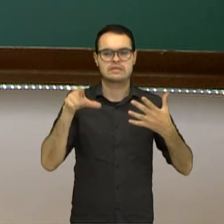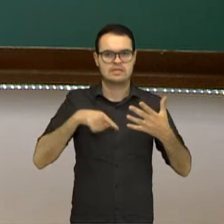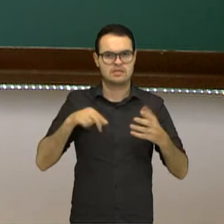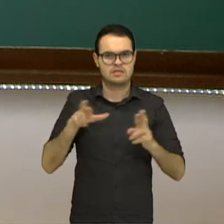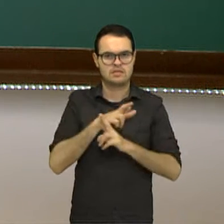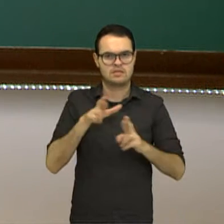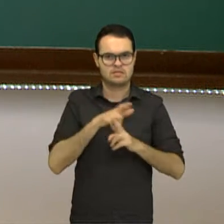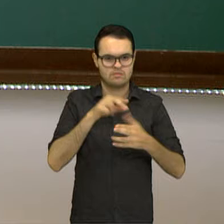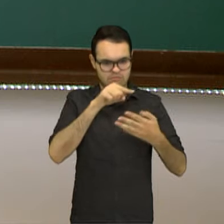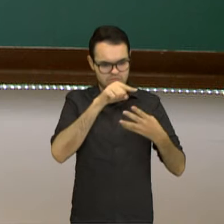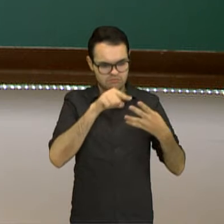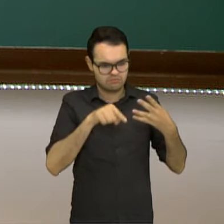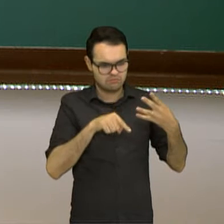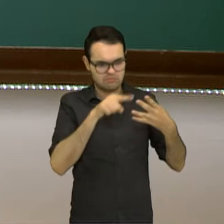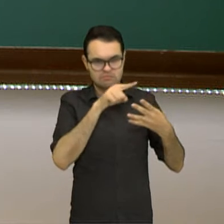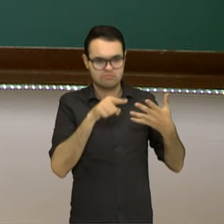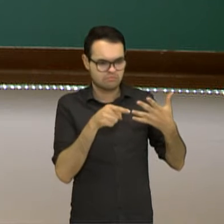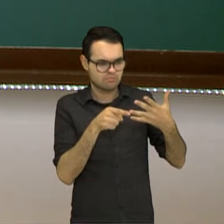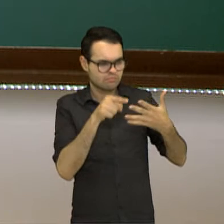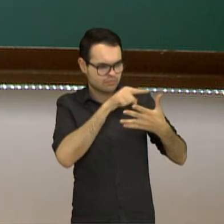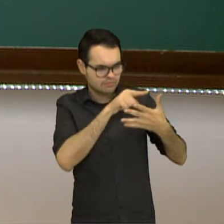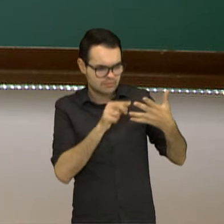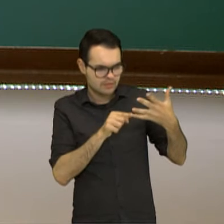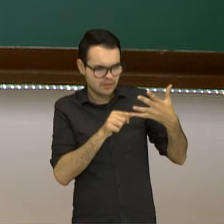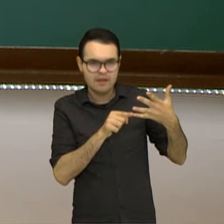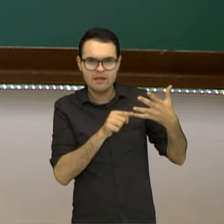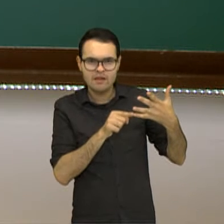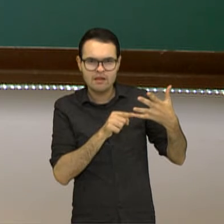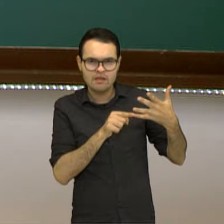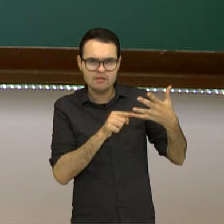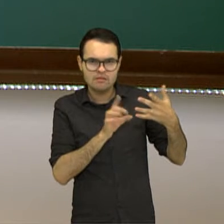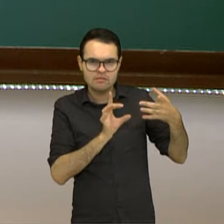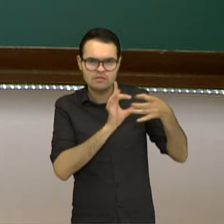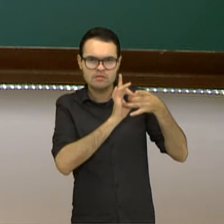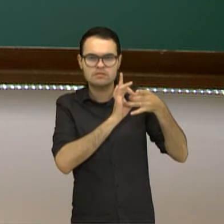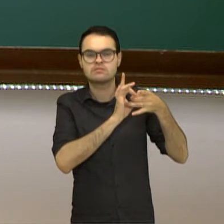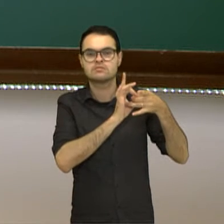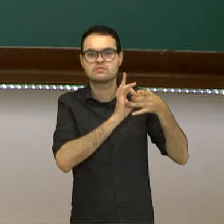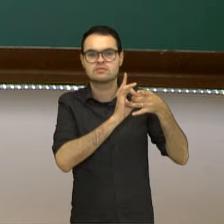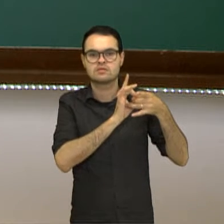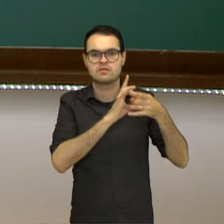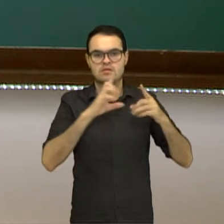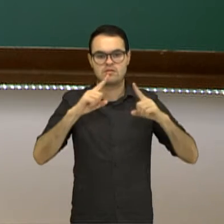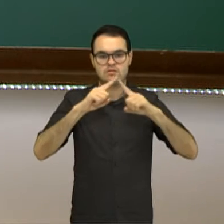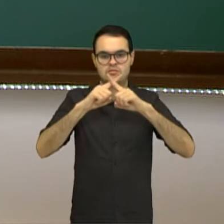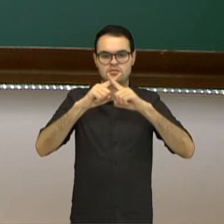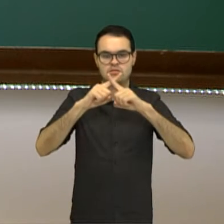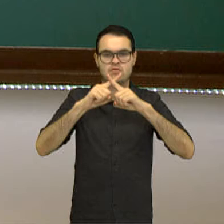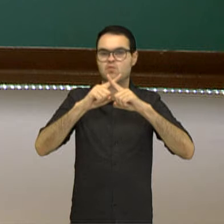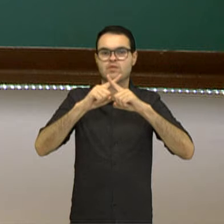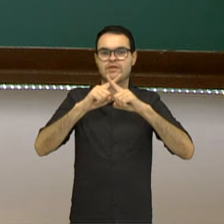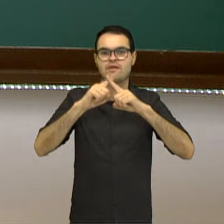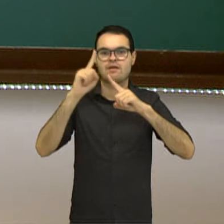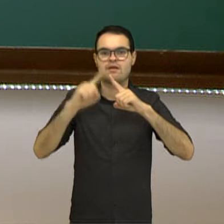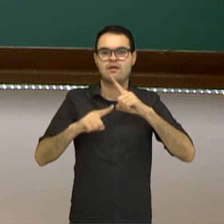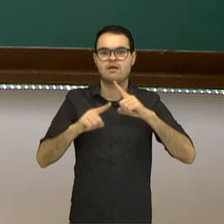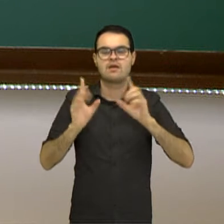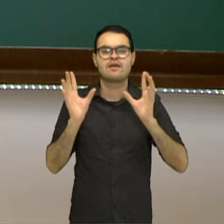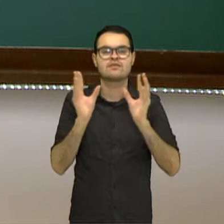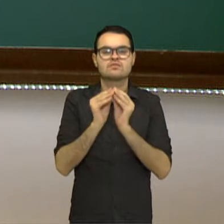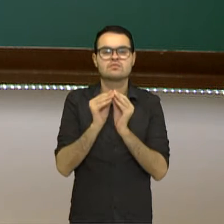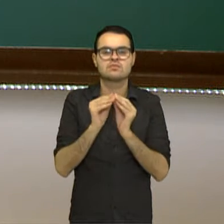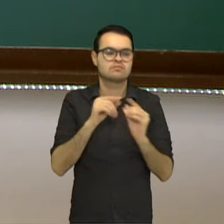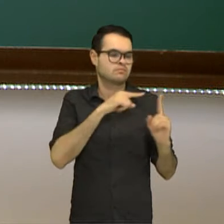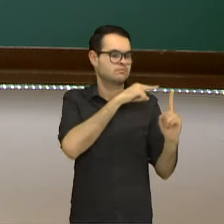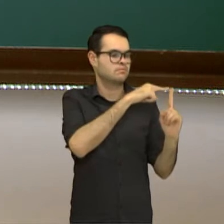relação com alguma dessas outras operações? Tem. Vamos lembrar uma coisa. A multiplicação, ela é a forma resumida de eu